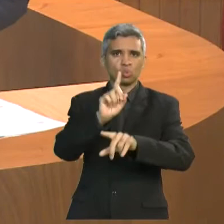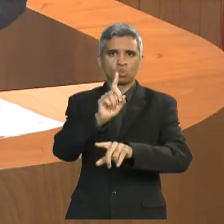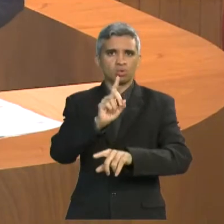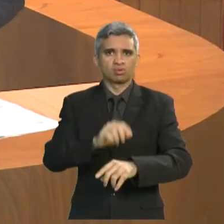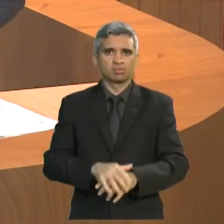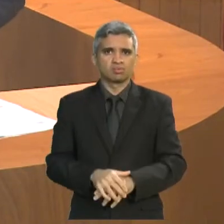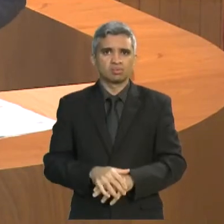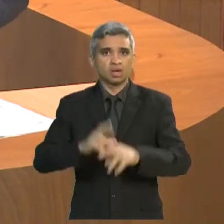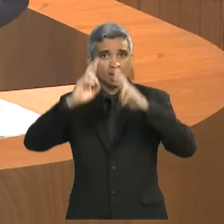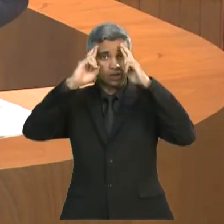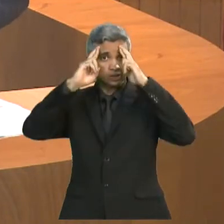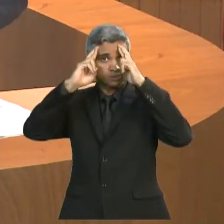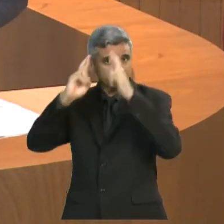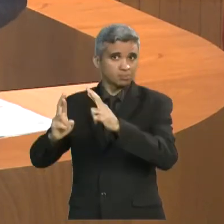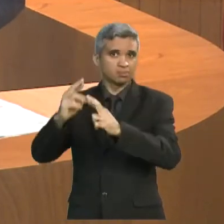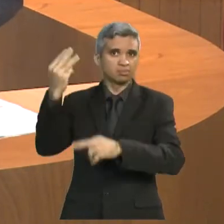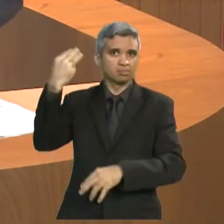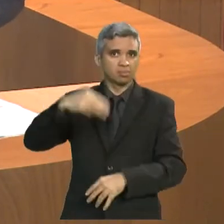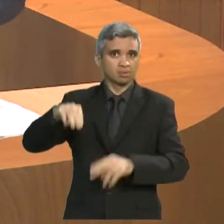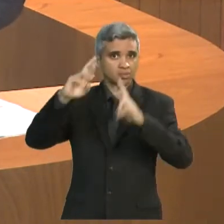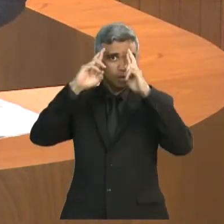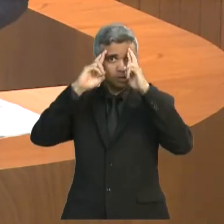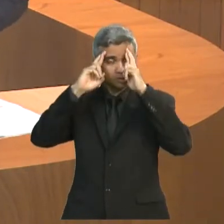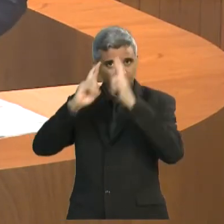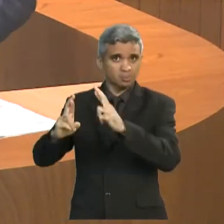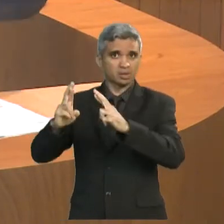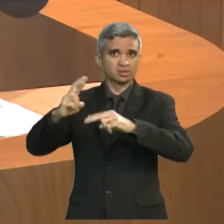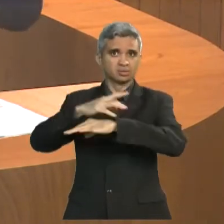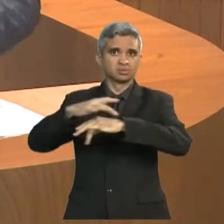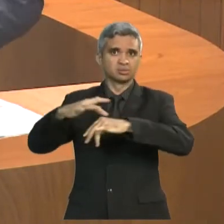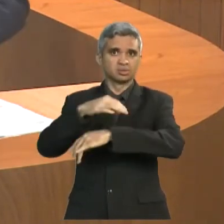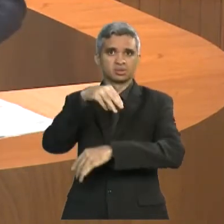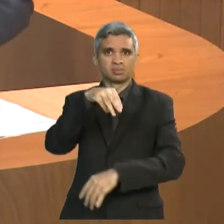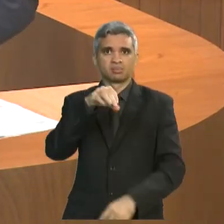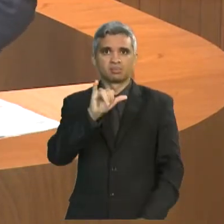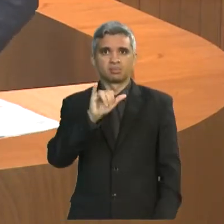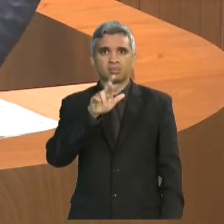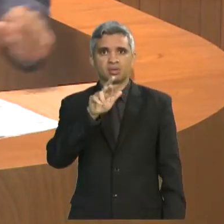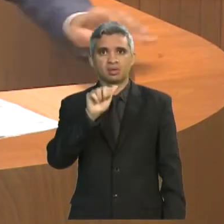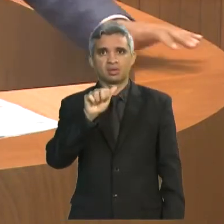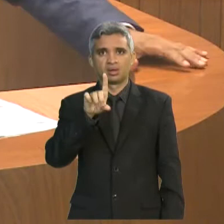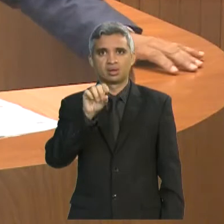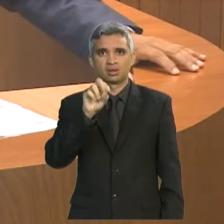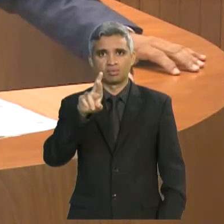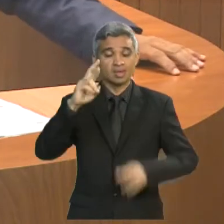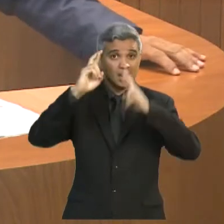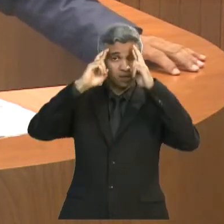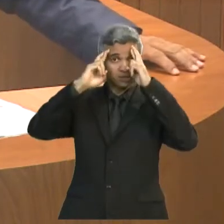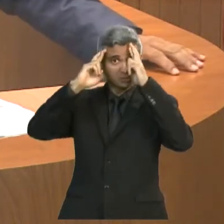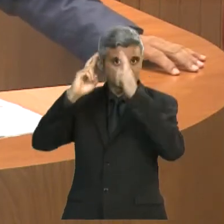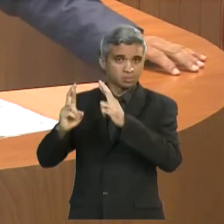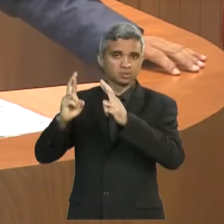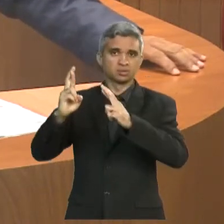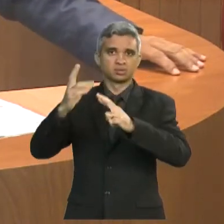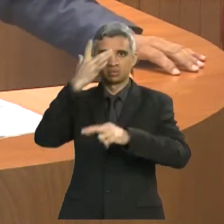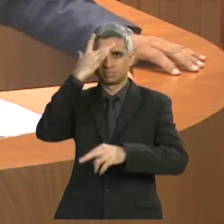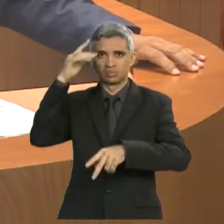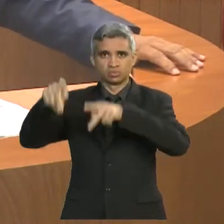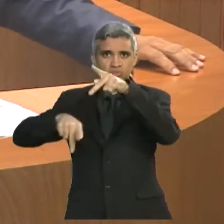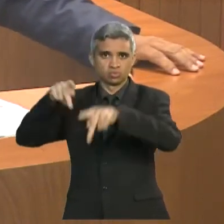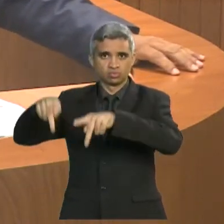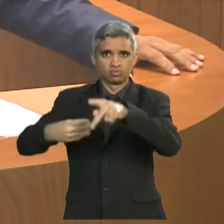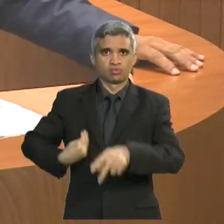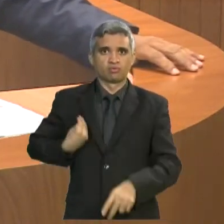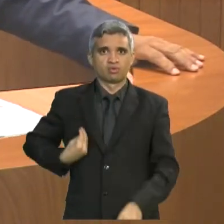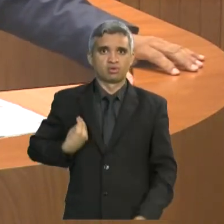cidade Vereador respeite-as 90 famílias lá do povoado e acidente a nossa luta em defesa no Povoado Riacho